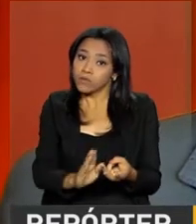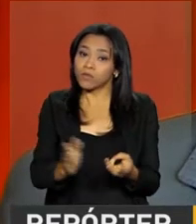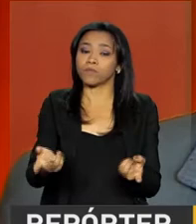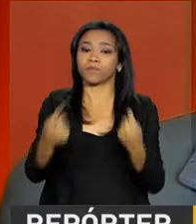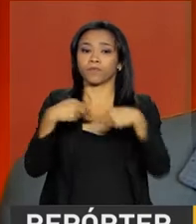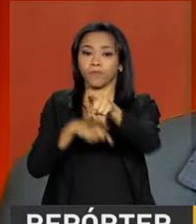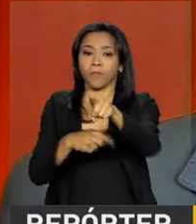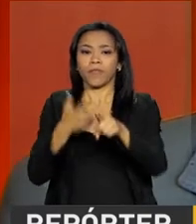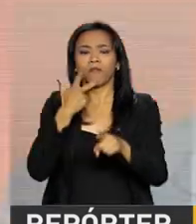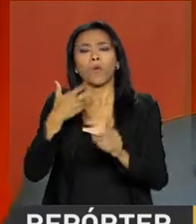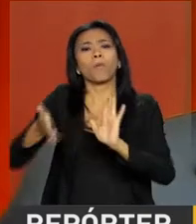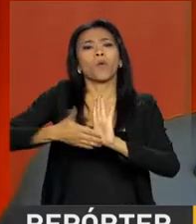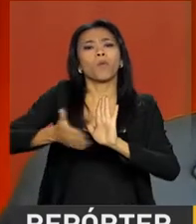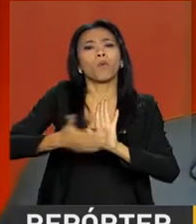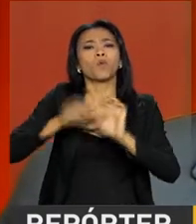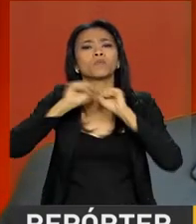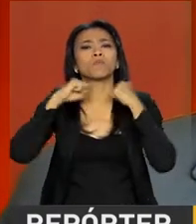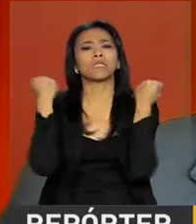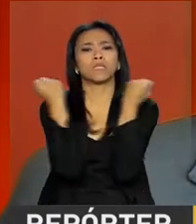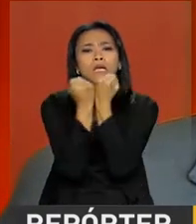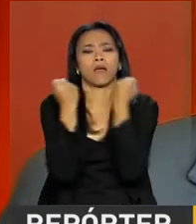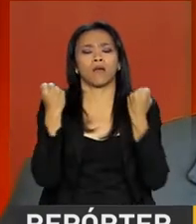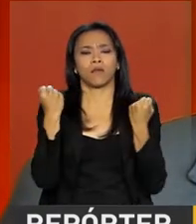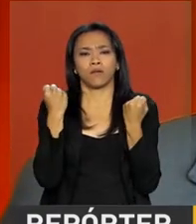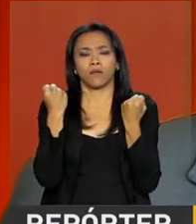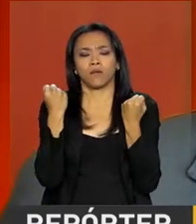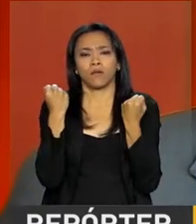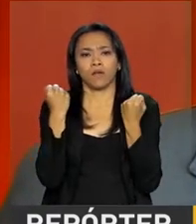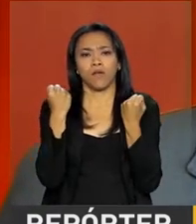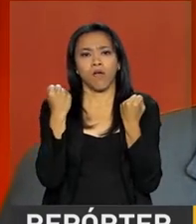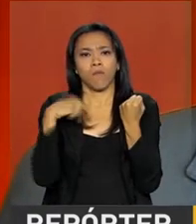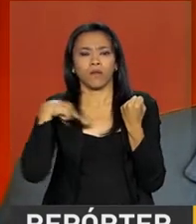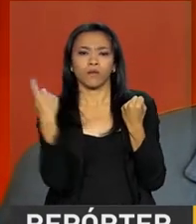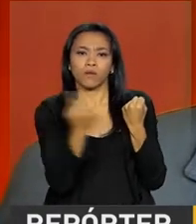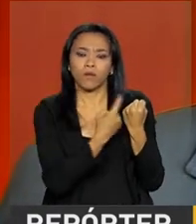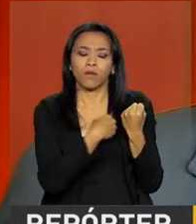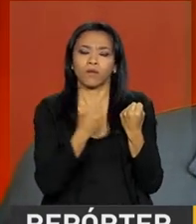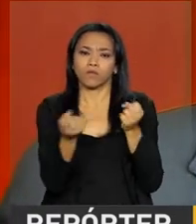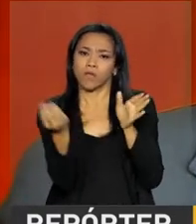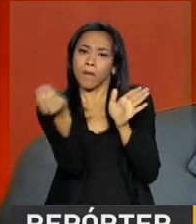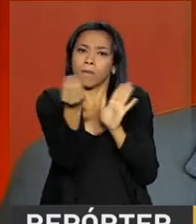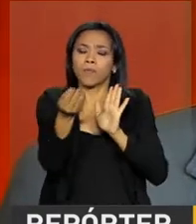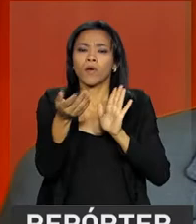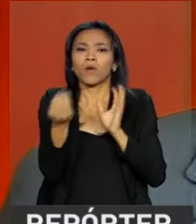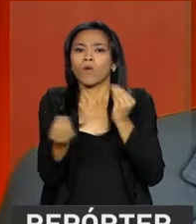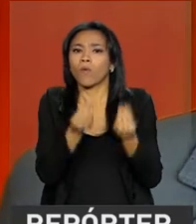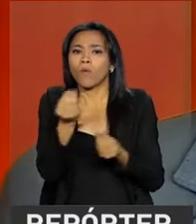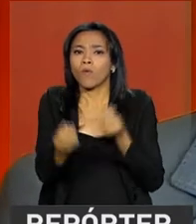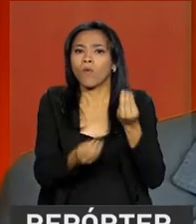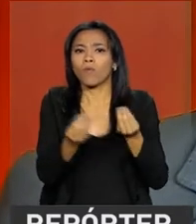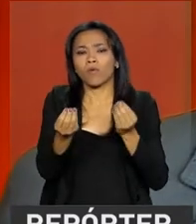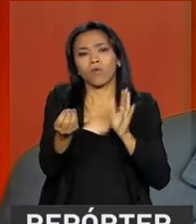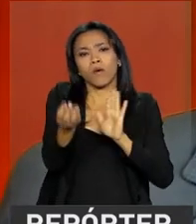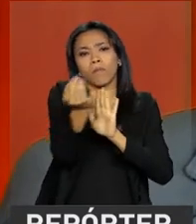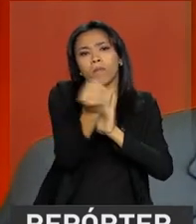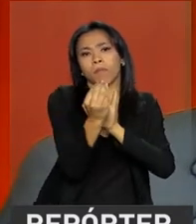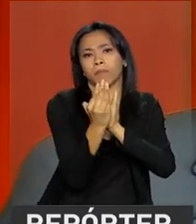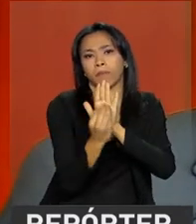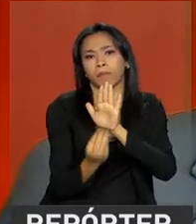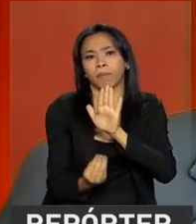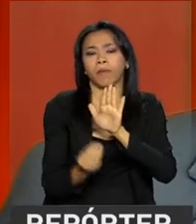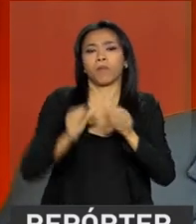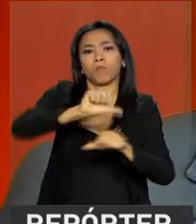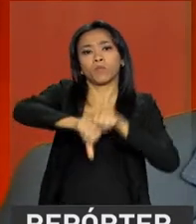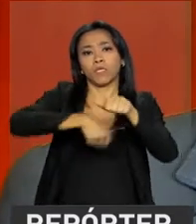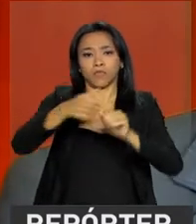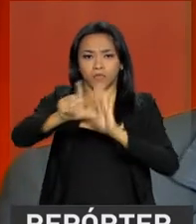um seminário para que nós construíssemos mudanças na nossa legislação para